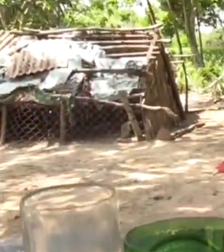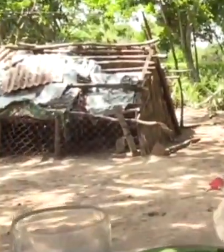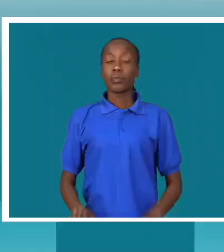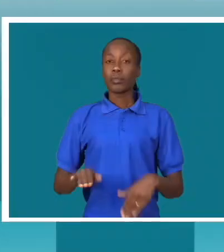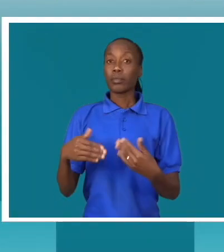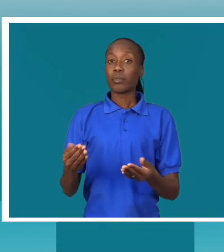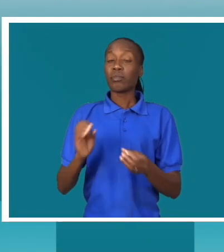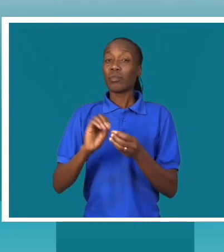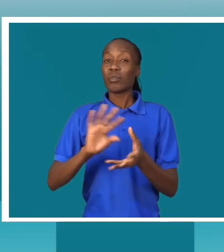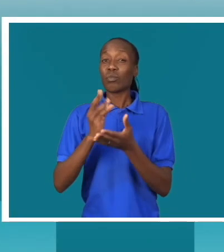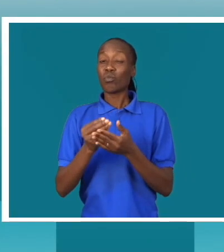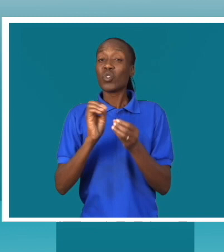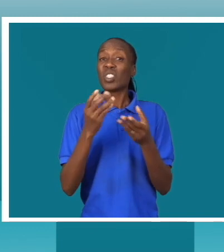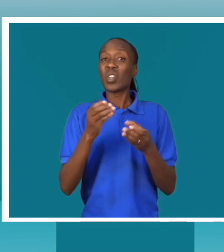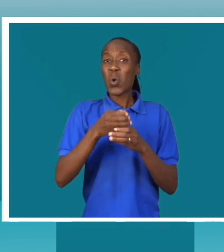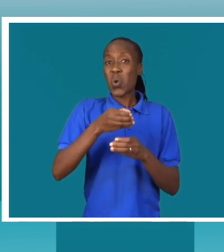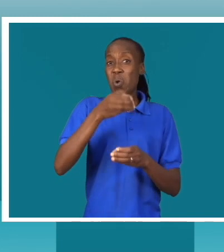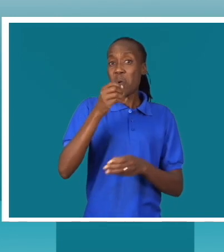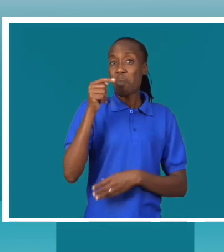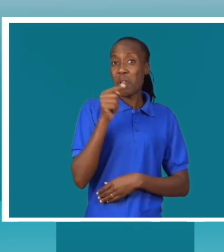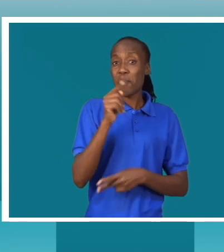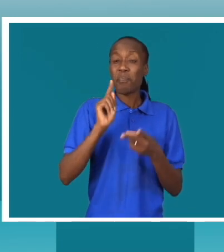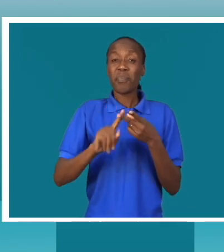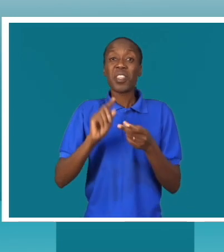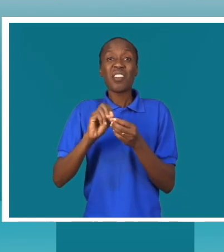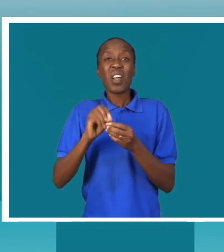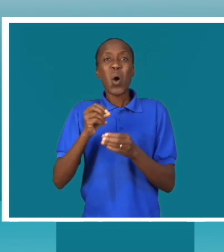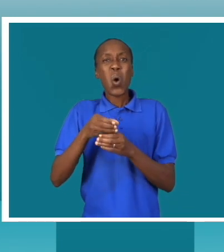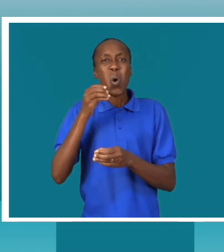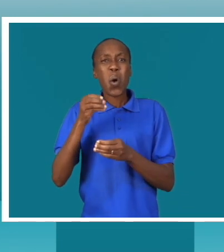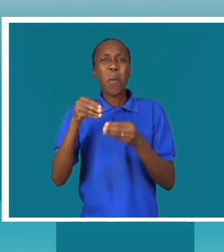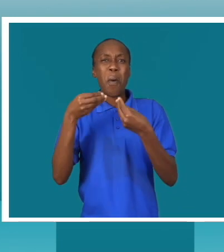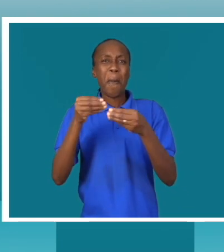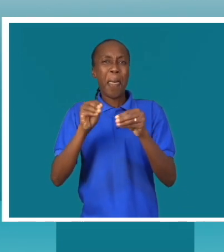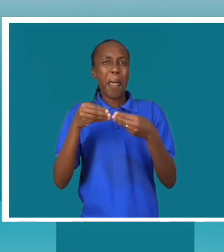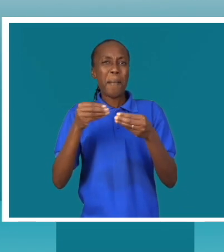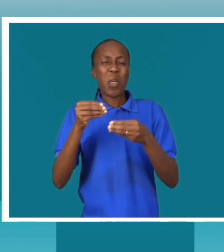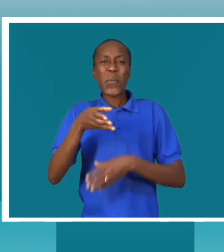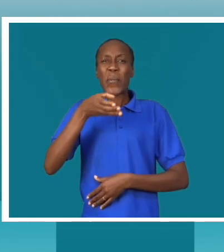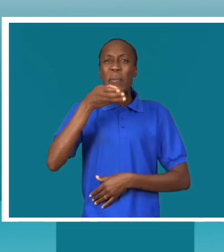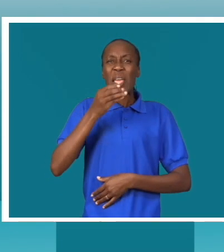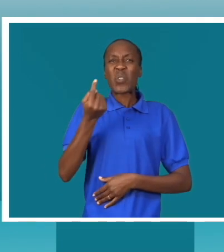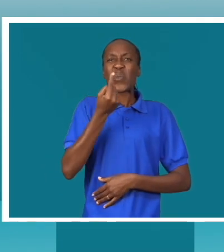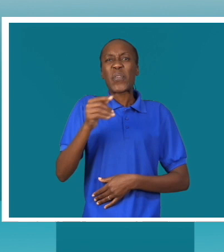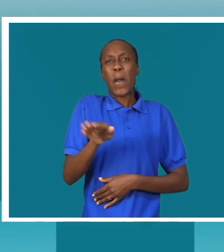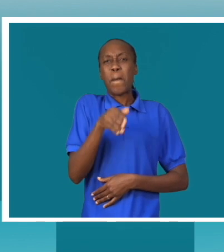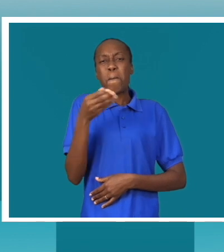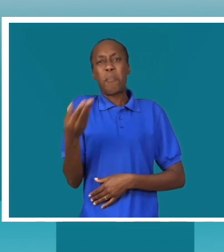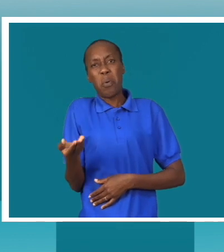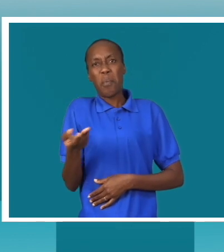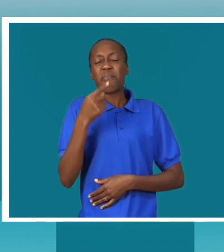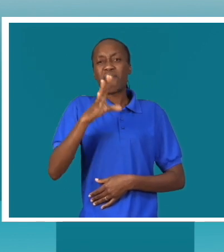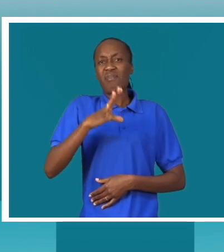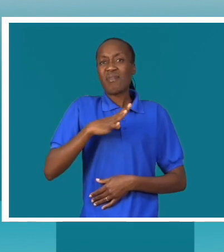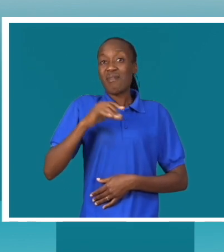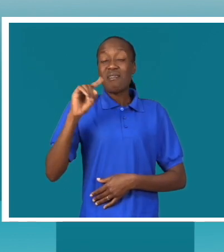Imahala. Pensamos em fazer estes copos inspirados no nosso pai. Nós usávamos copos plásticos e sempre que